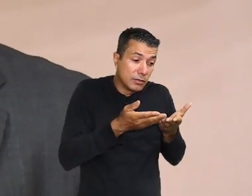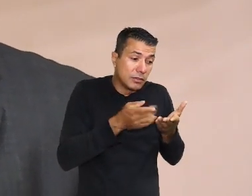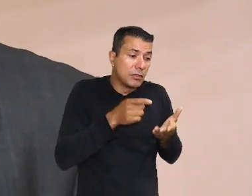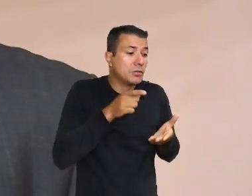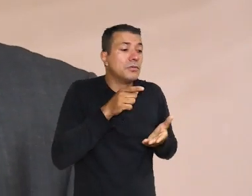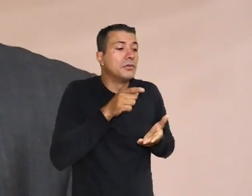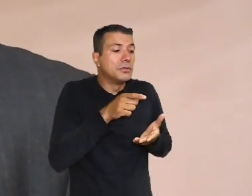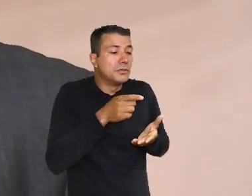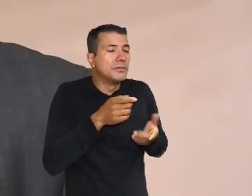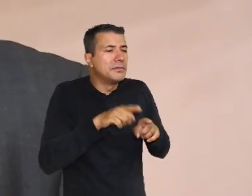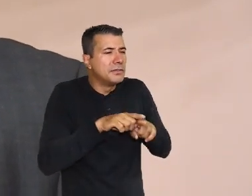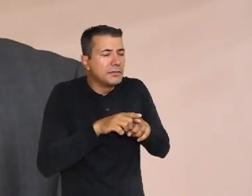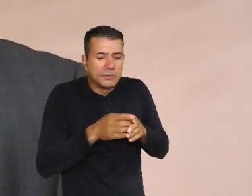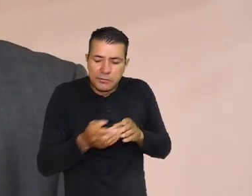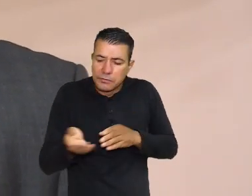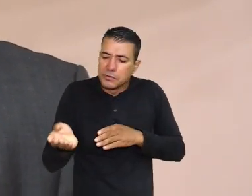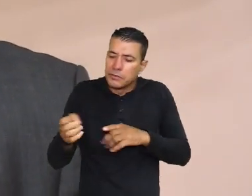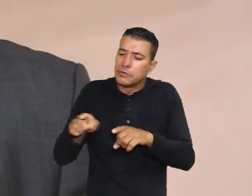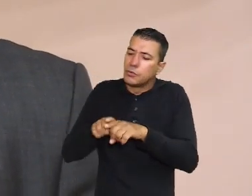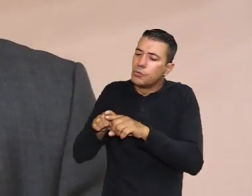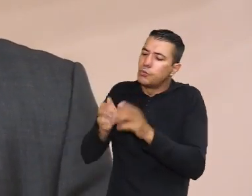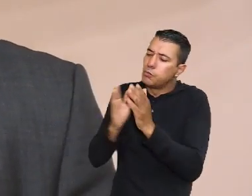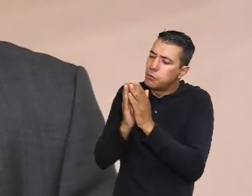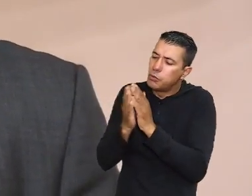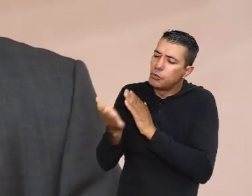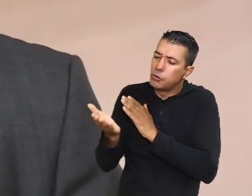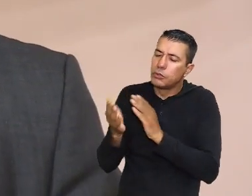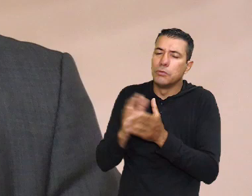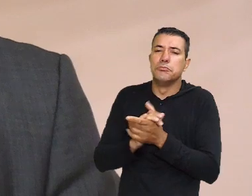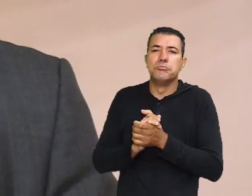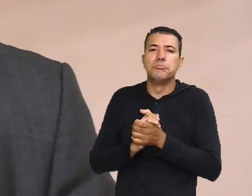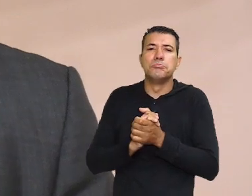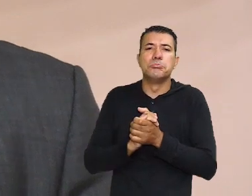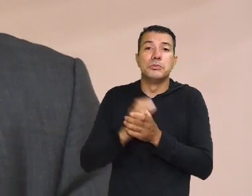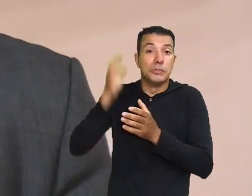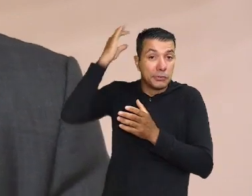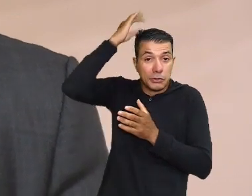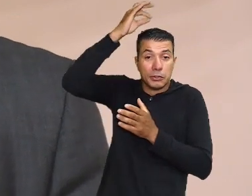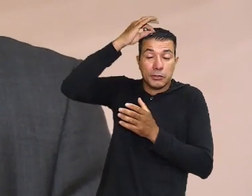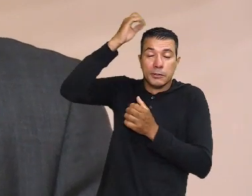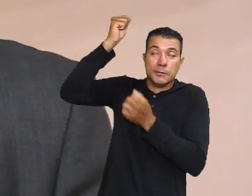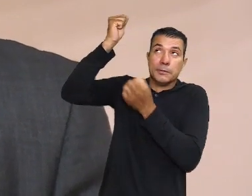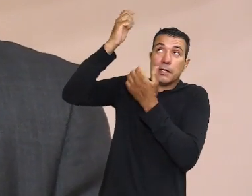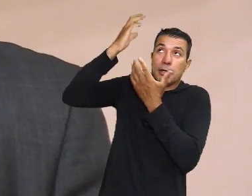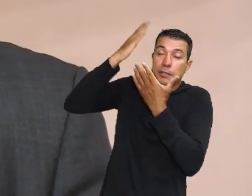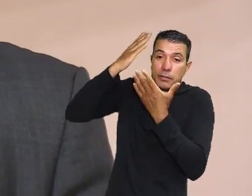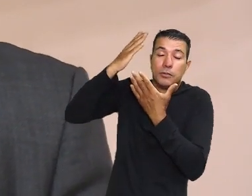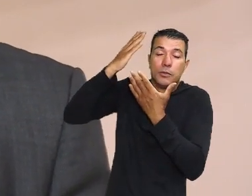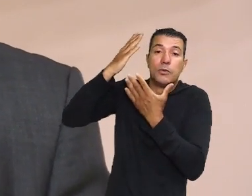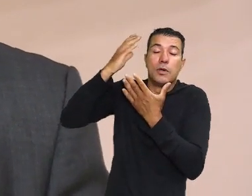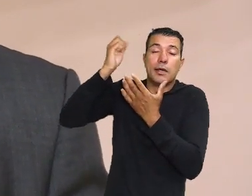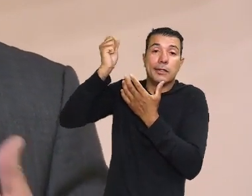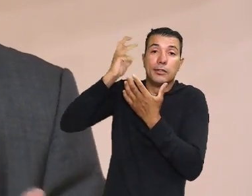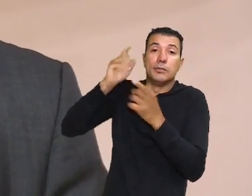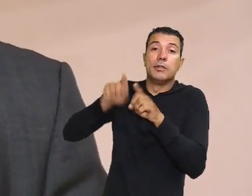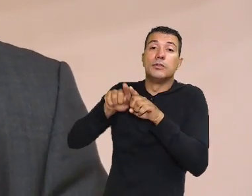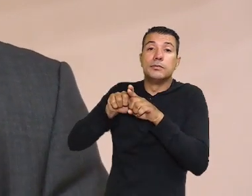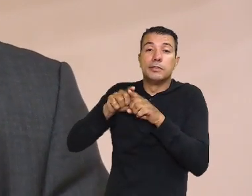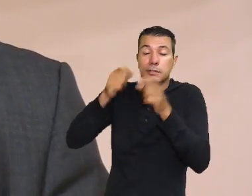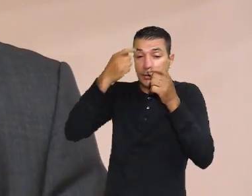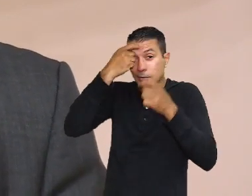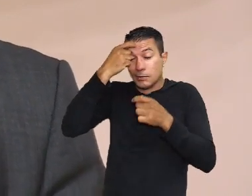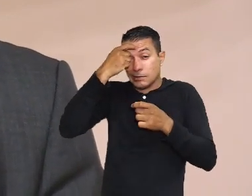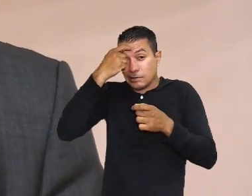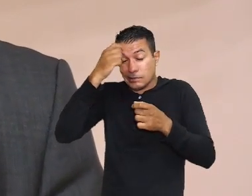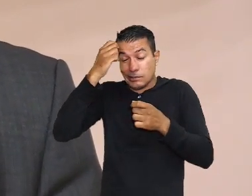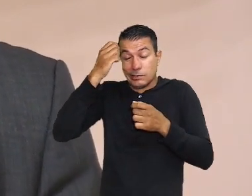pastor Francisco nos dirija uma palavra de oração, peça que o Espírito Santo venha iluminar mais uma vez a nossa mente e nos dar